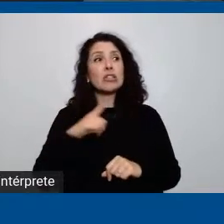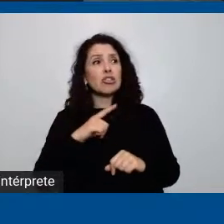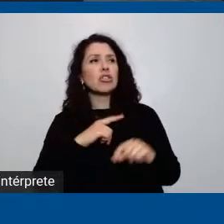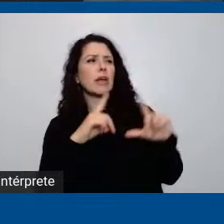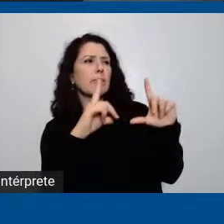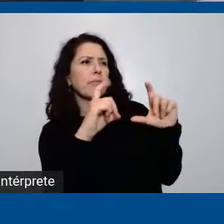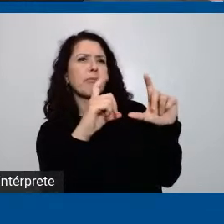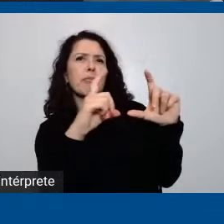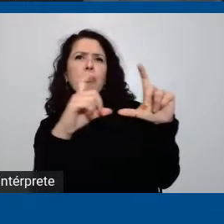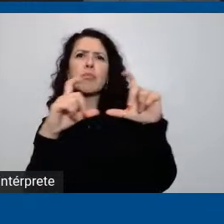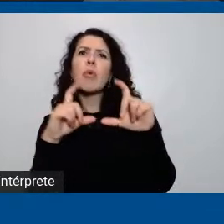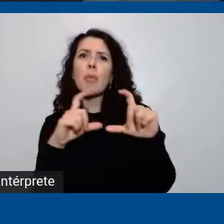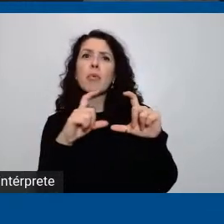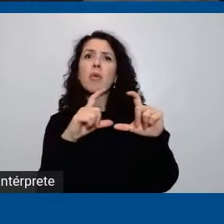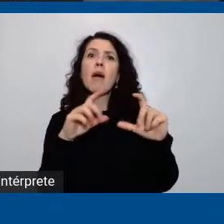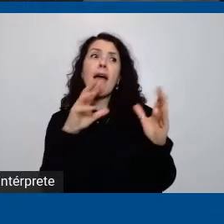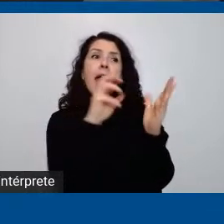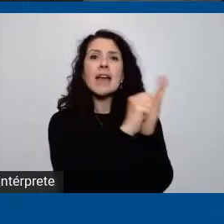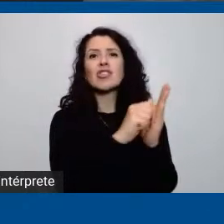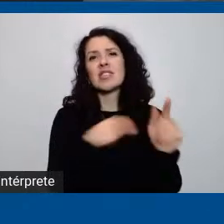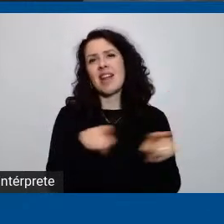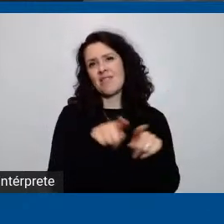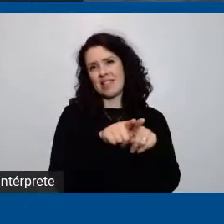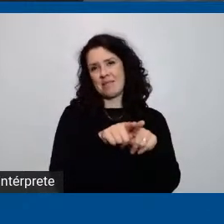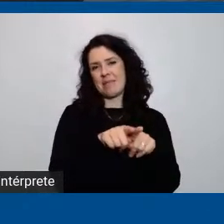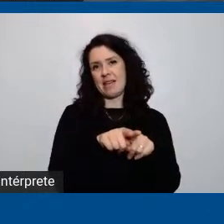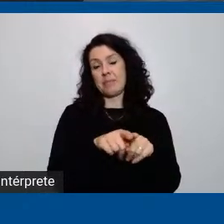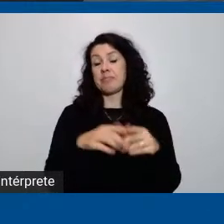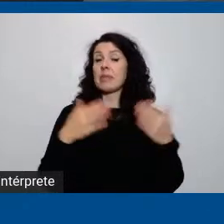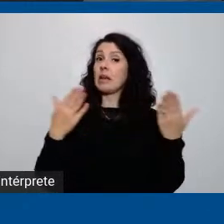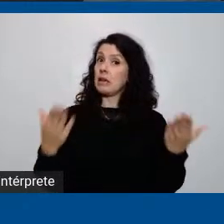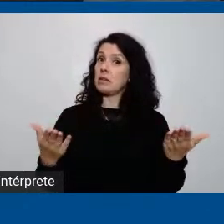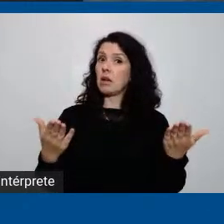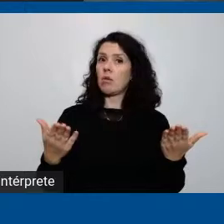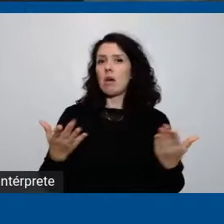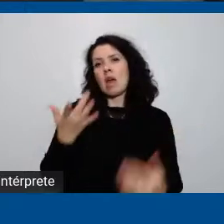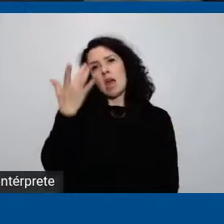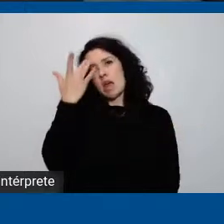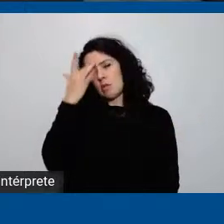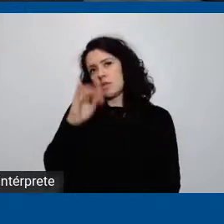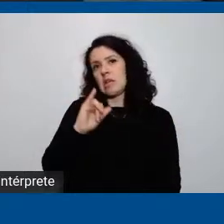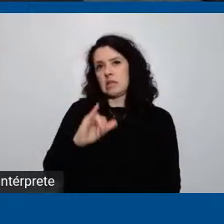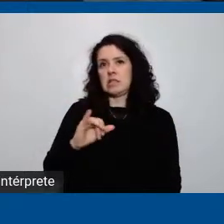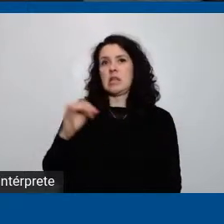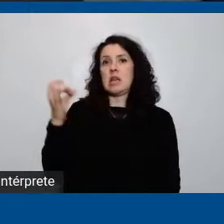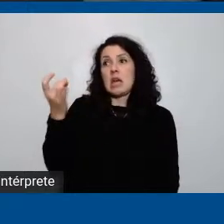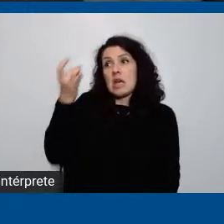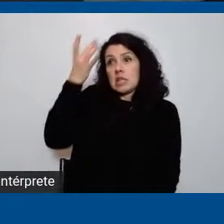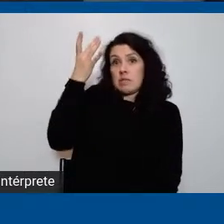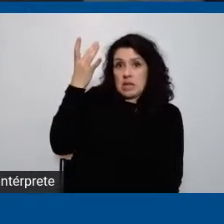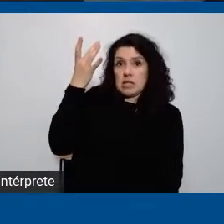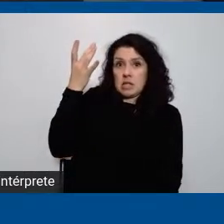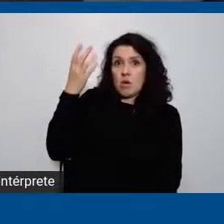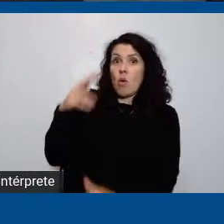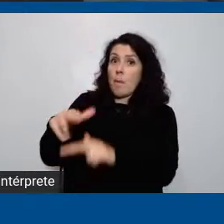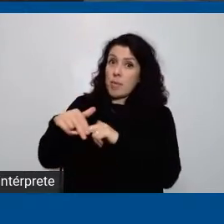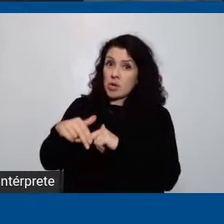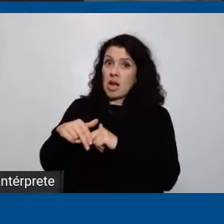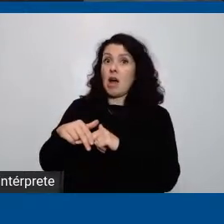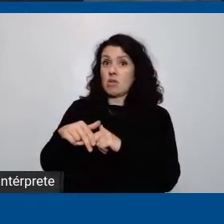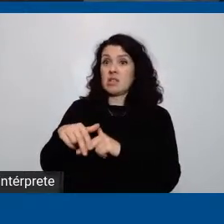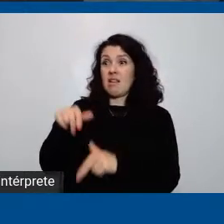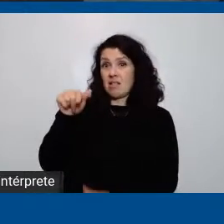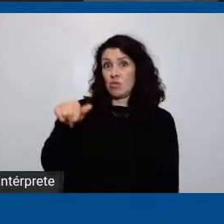social, então, não sei se por inspiração do Ferreira, que fotografou os